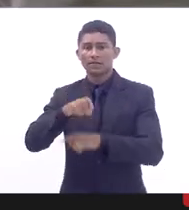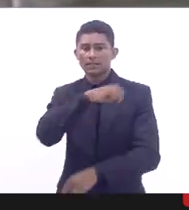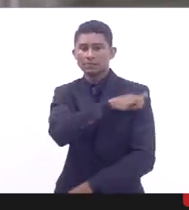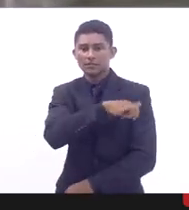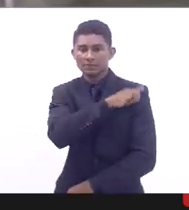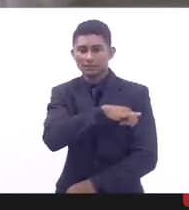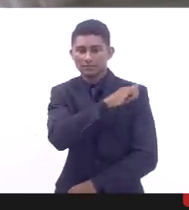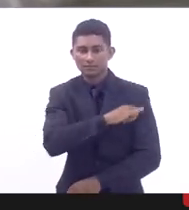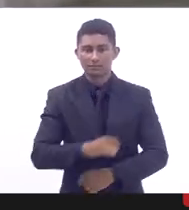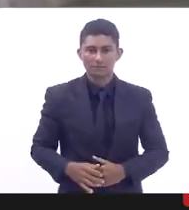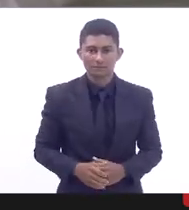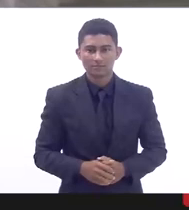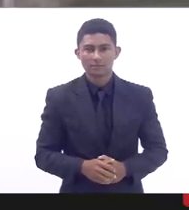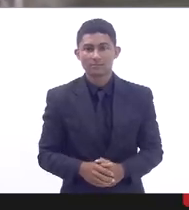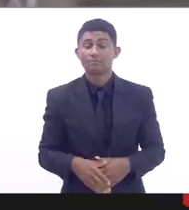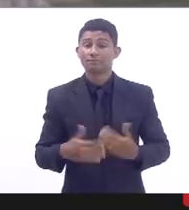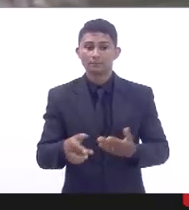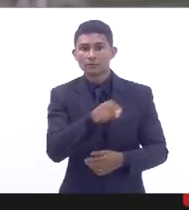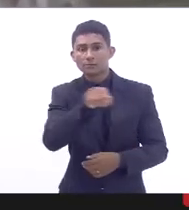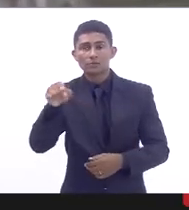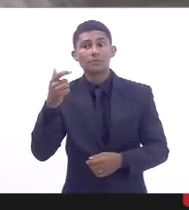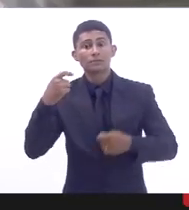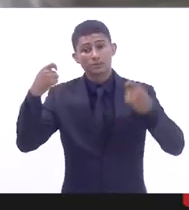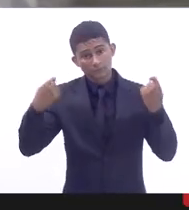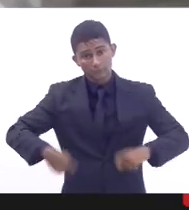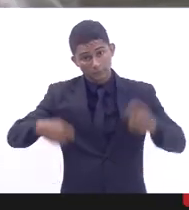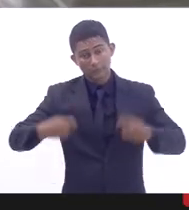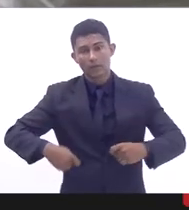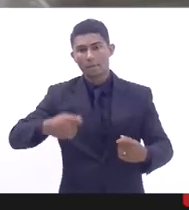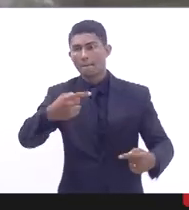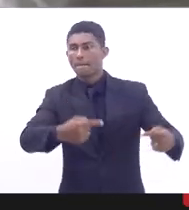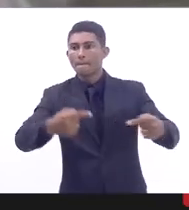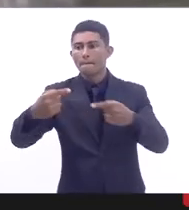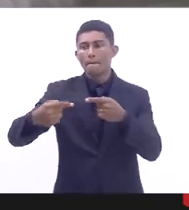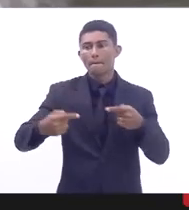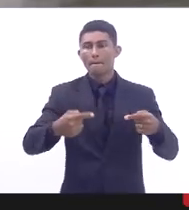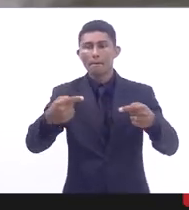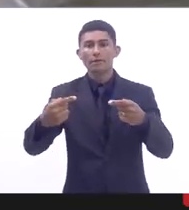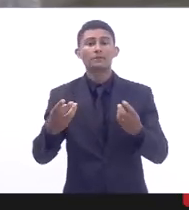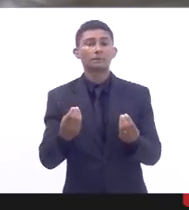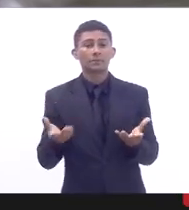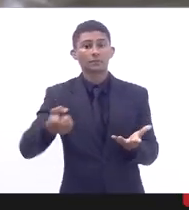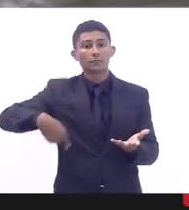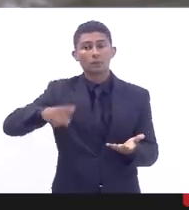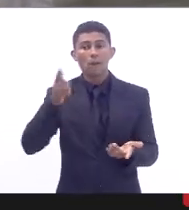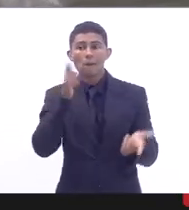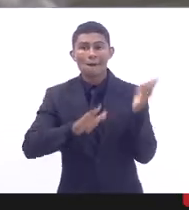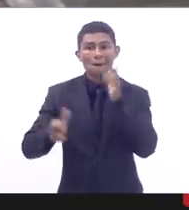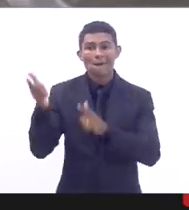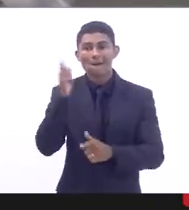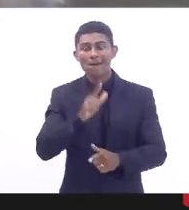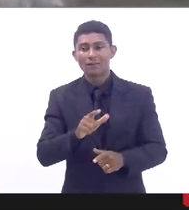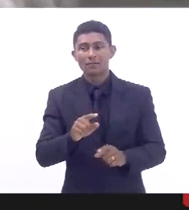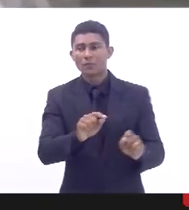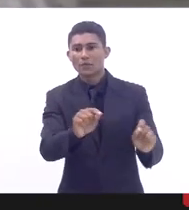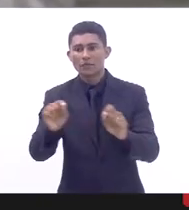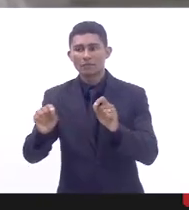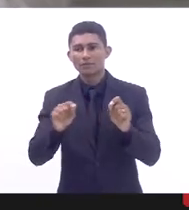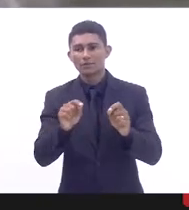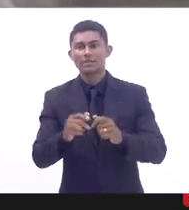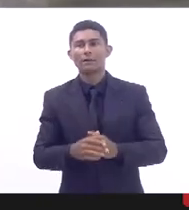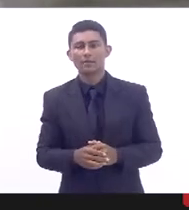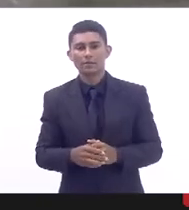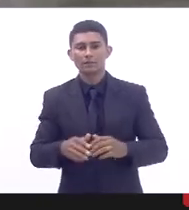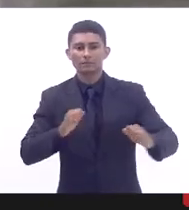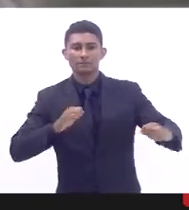principalmente no interior do Estado a gente vê que é preciso ter uma política para que a gente saia das questões individuais e se organiza e se